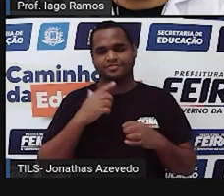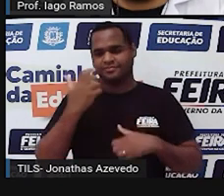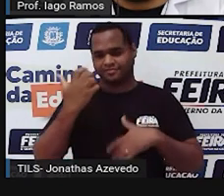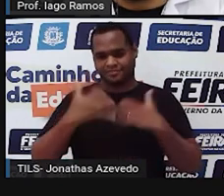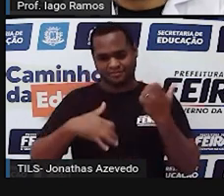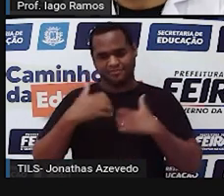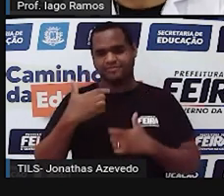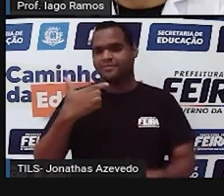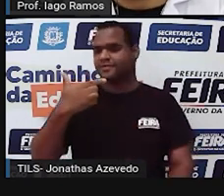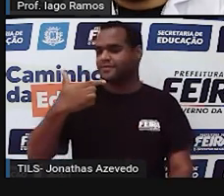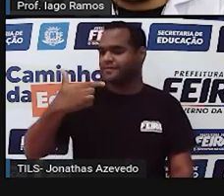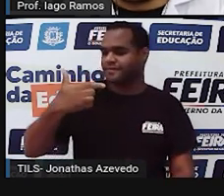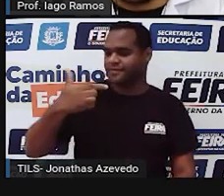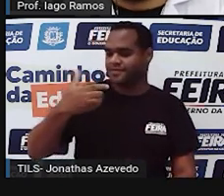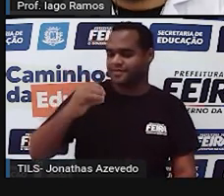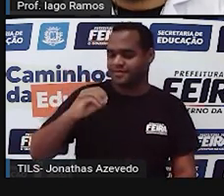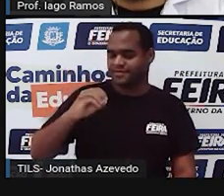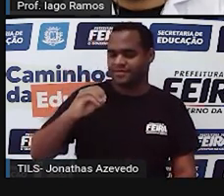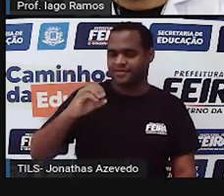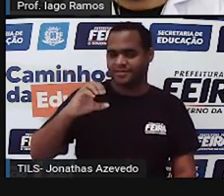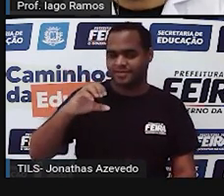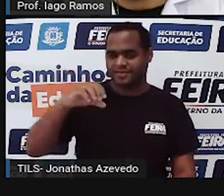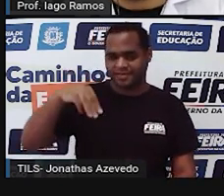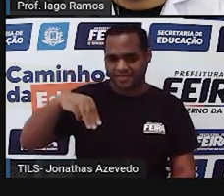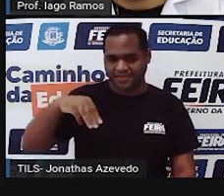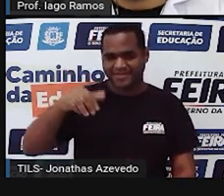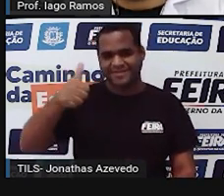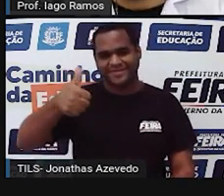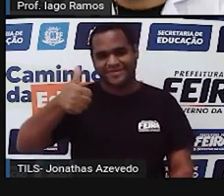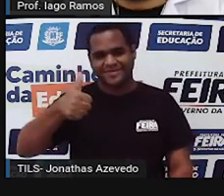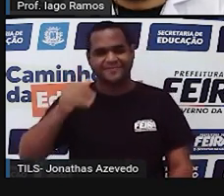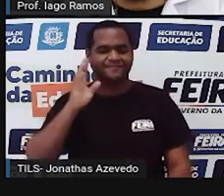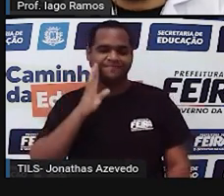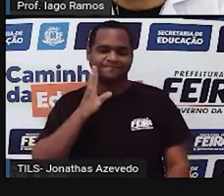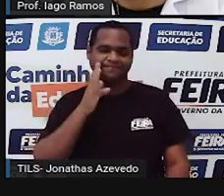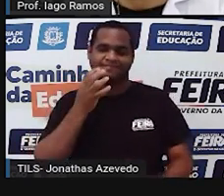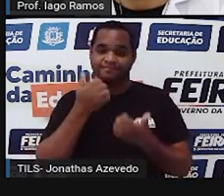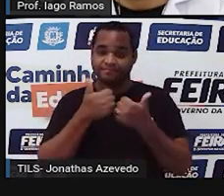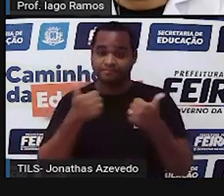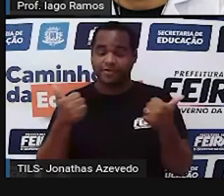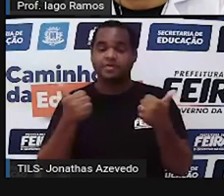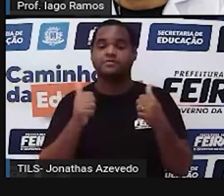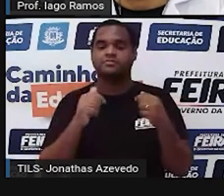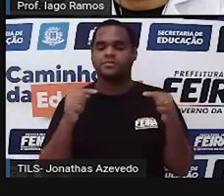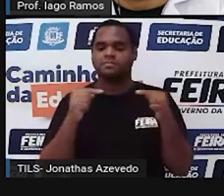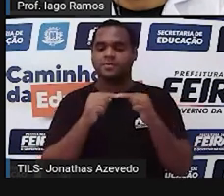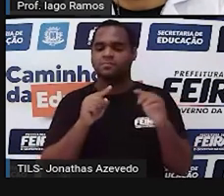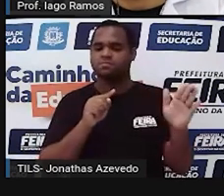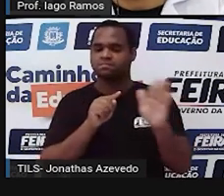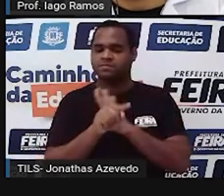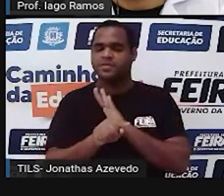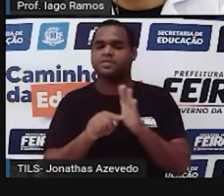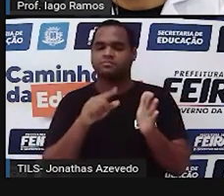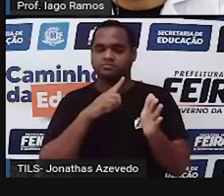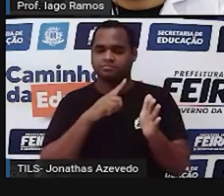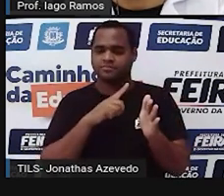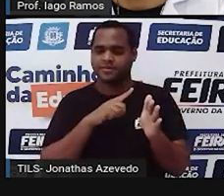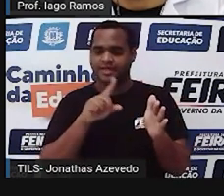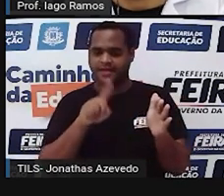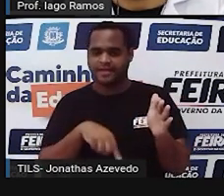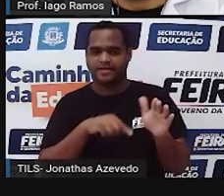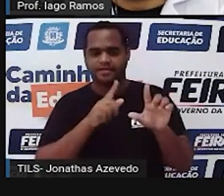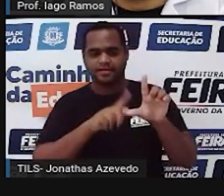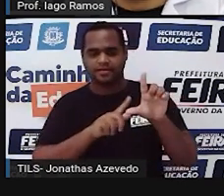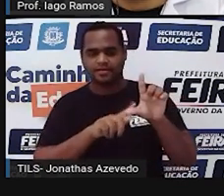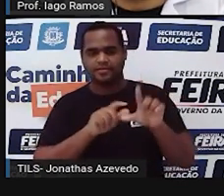a 20 cm olha só que bacana Então realmente era a pergunta que estava na